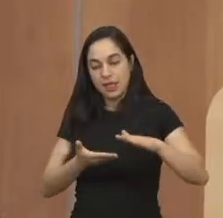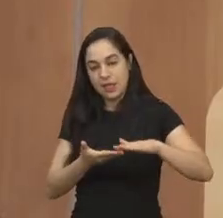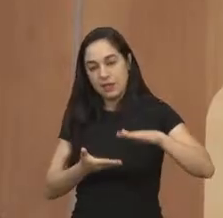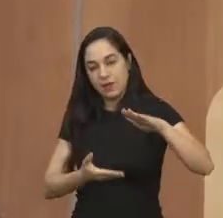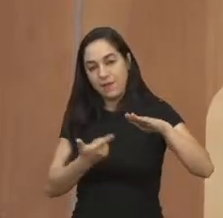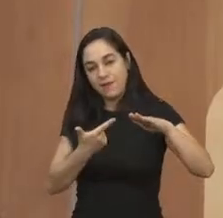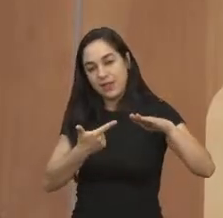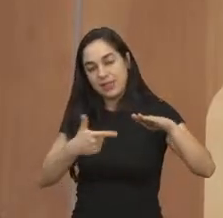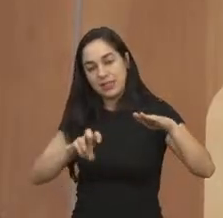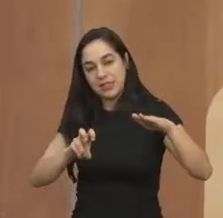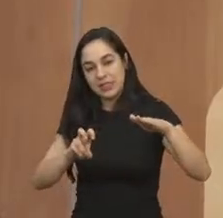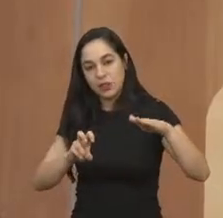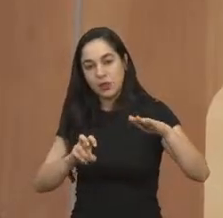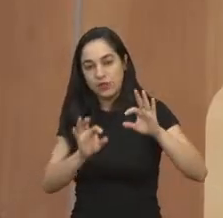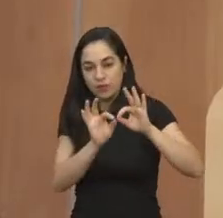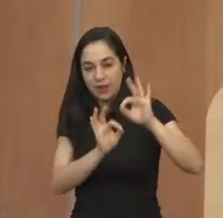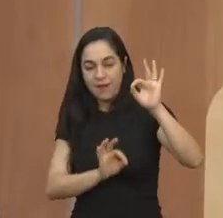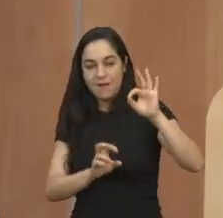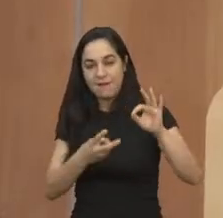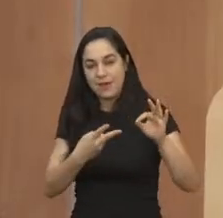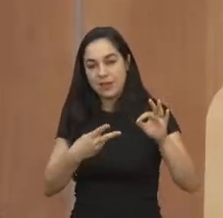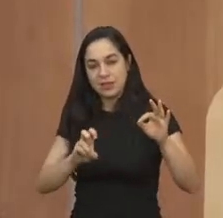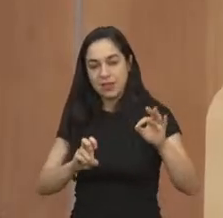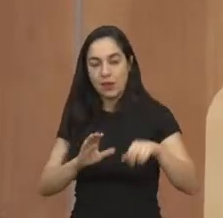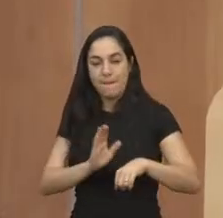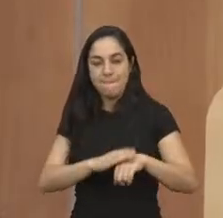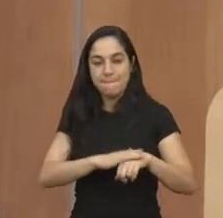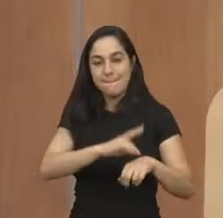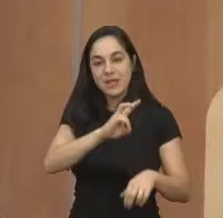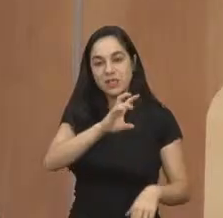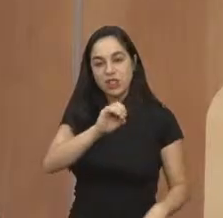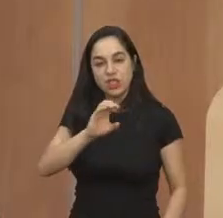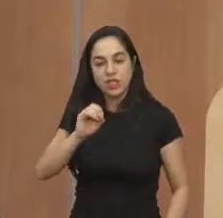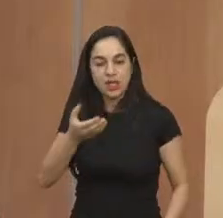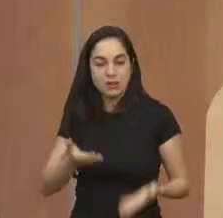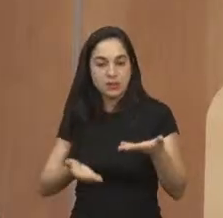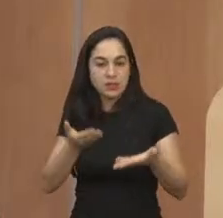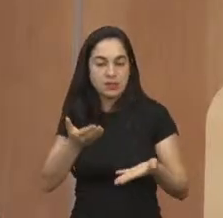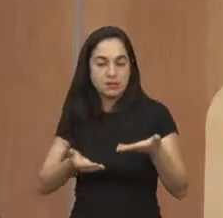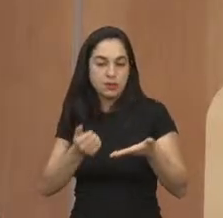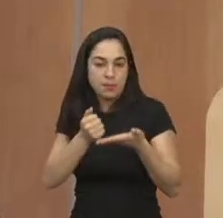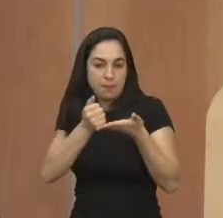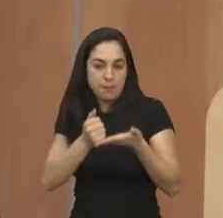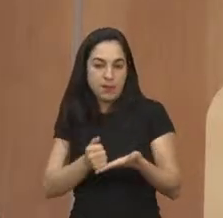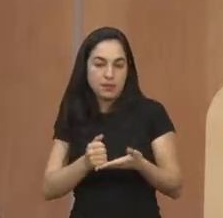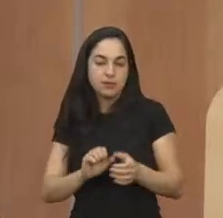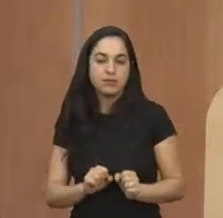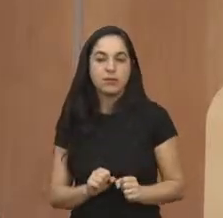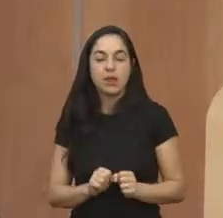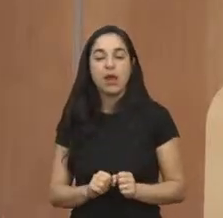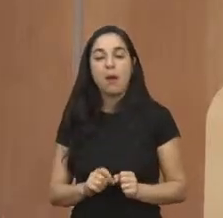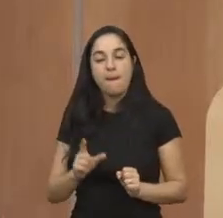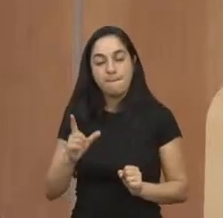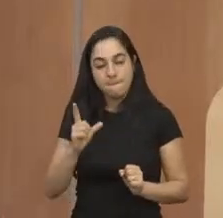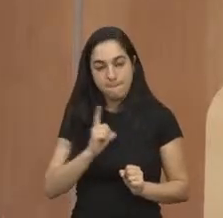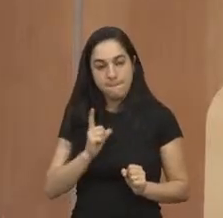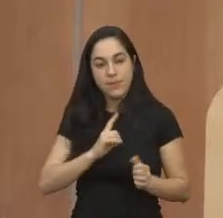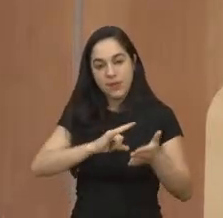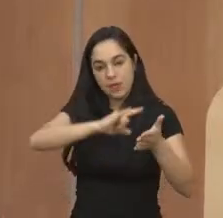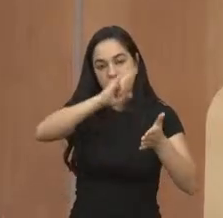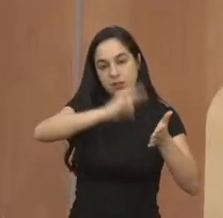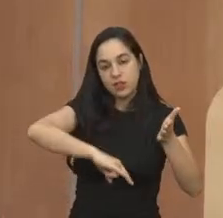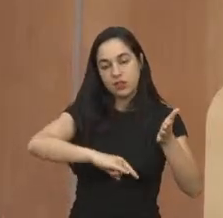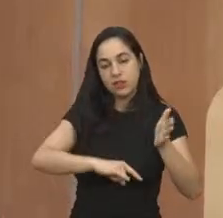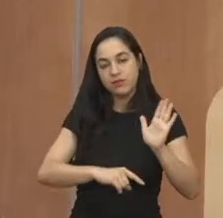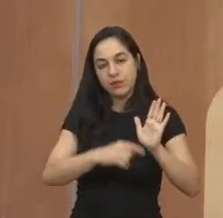gramas de peso, ela tem direito aberto ao sepultamento e à certidão de óbito. E com menos